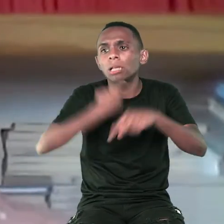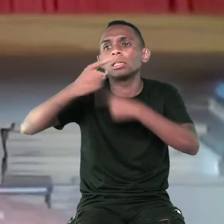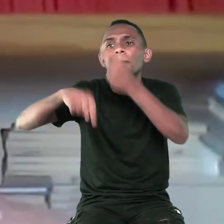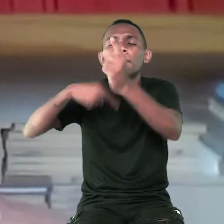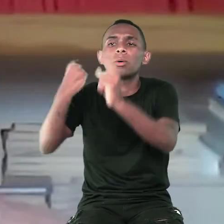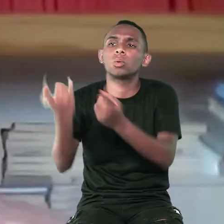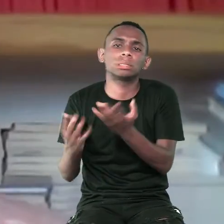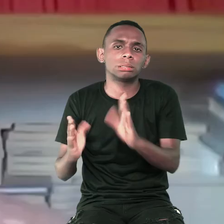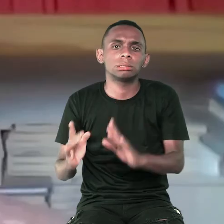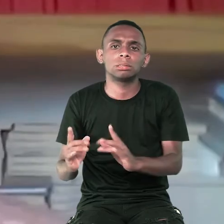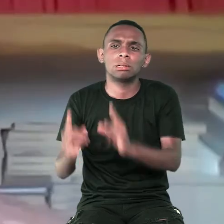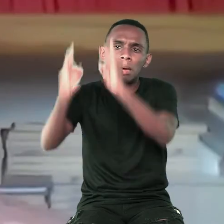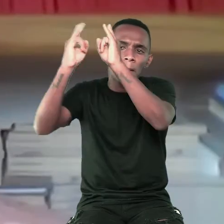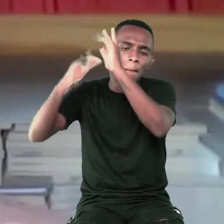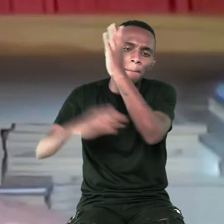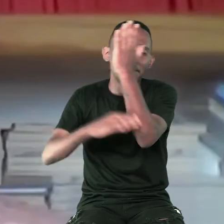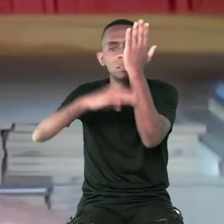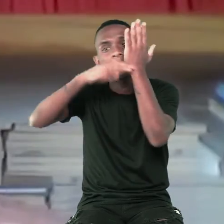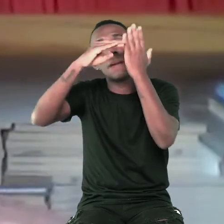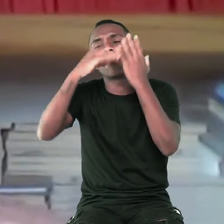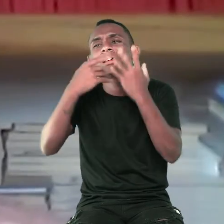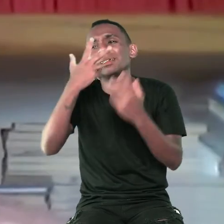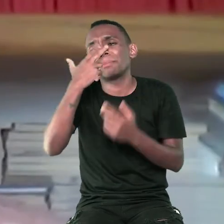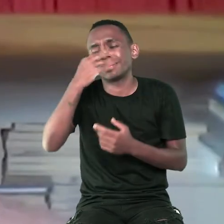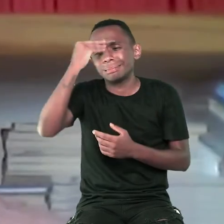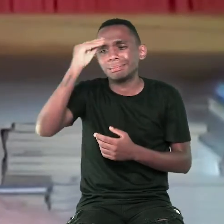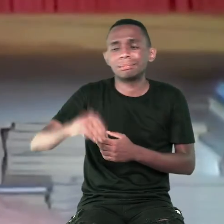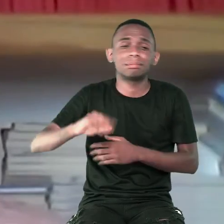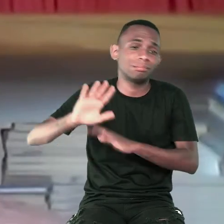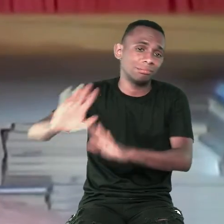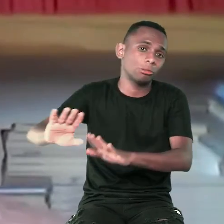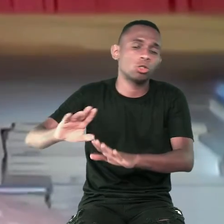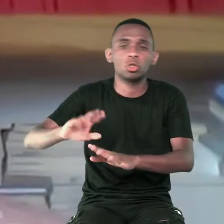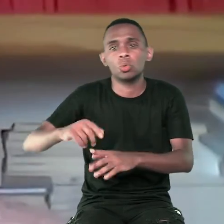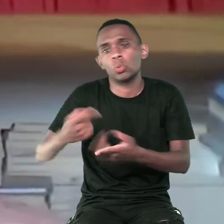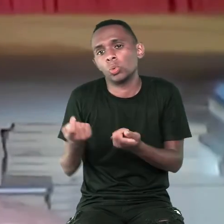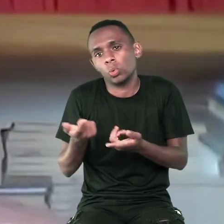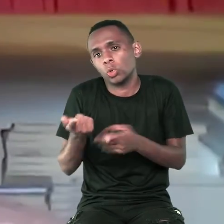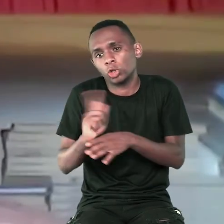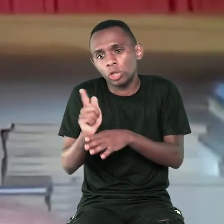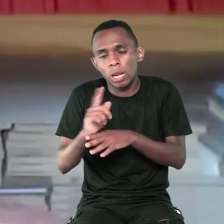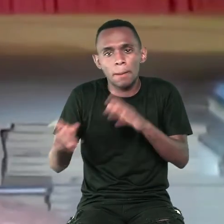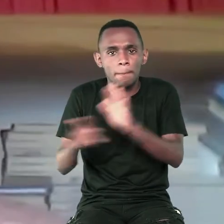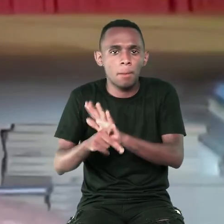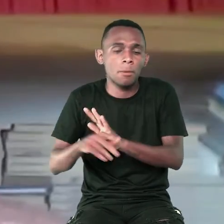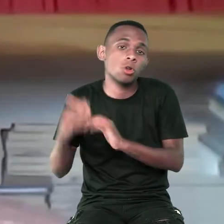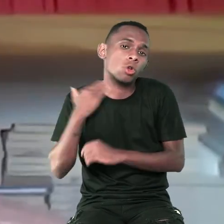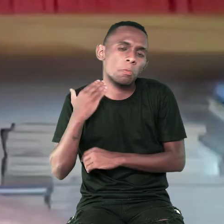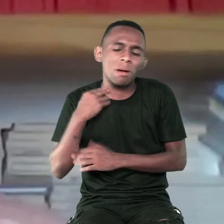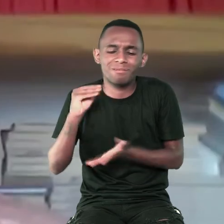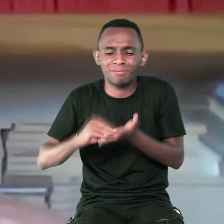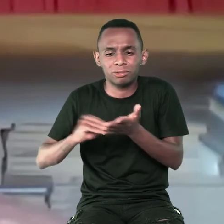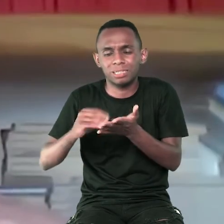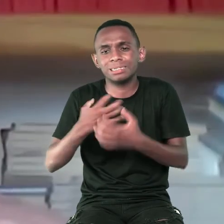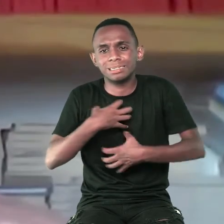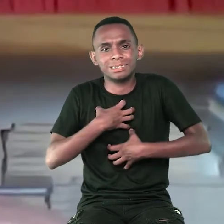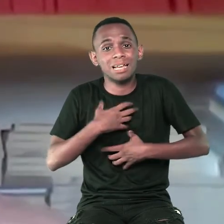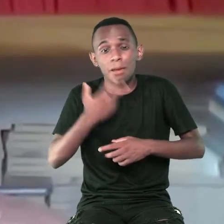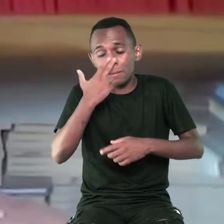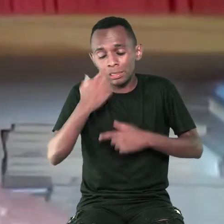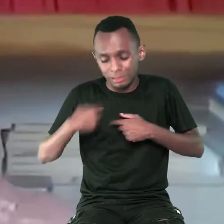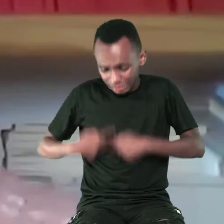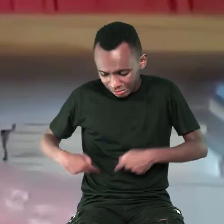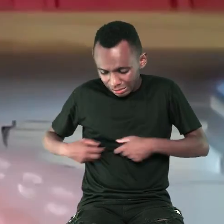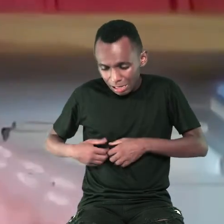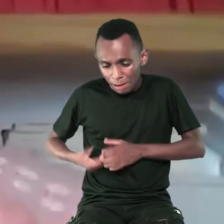apartamentos, talvez imundos, e para, quem sabe, esquecê-los na mesa do gerente do banco sem darem falta. Era como perder um rim